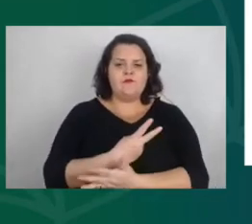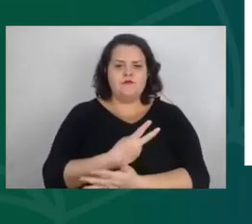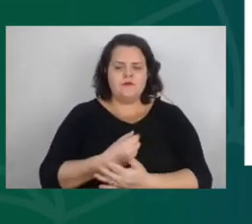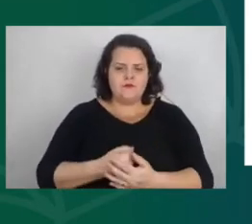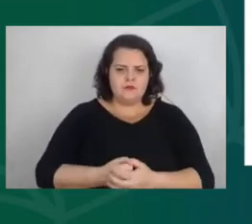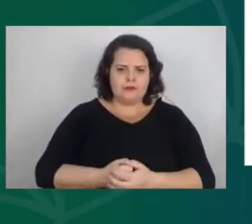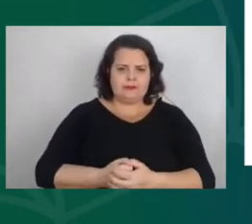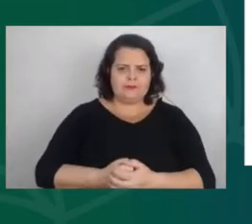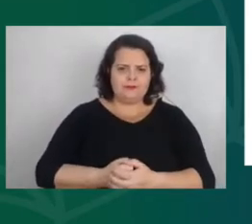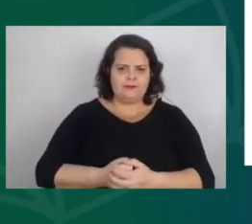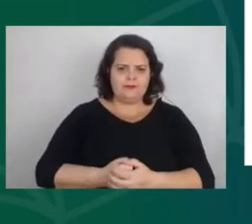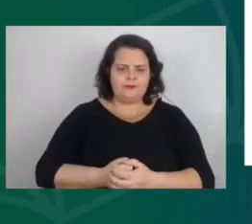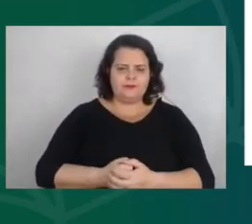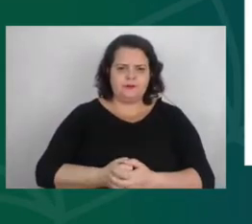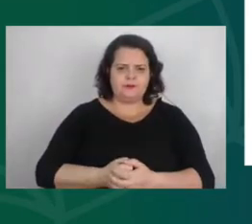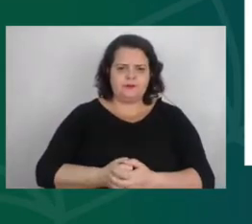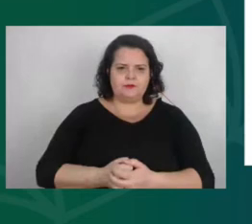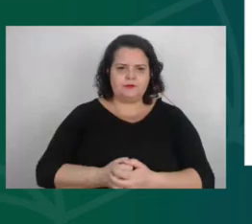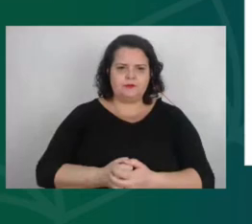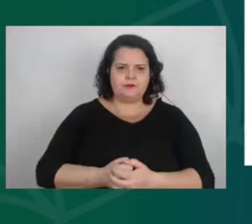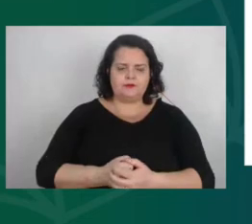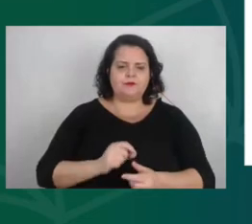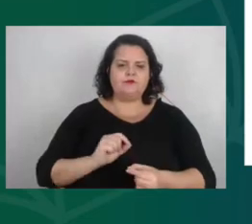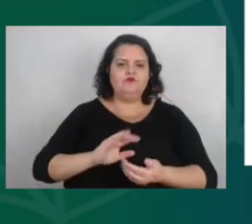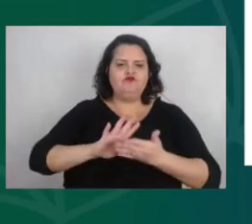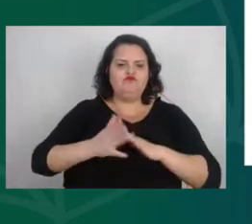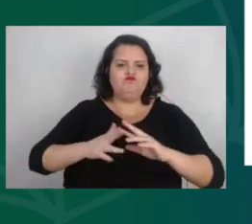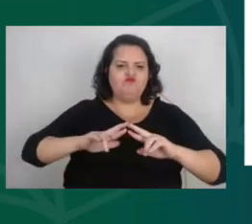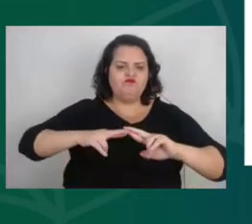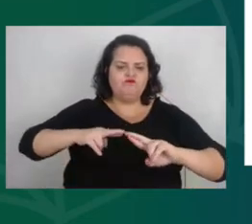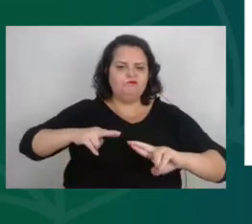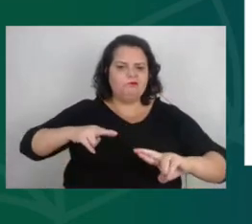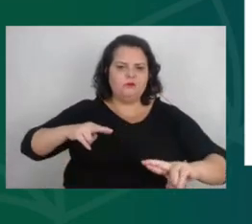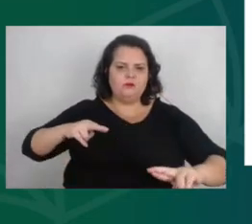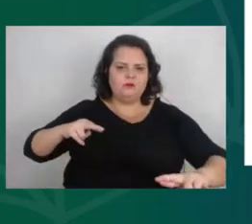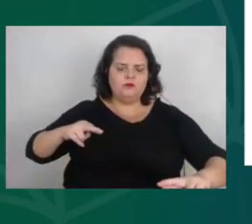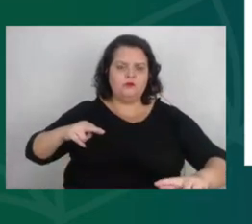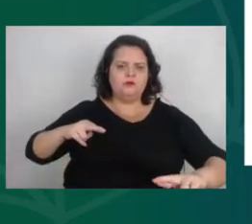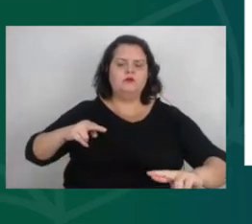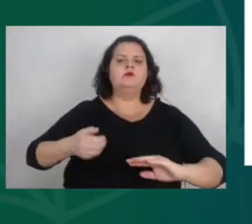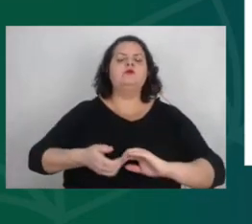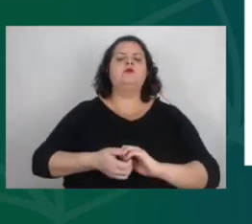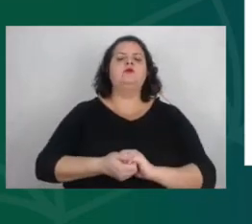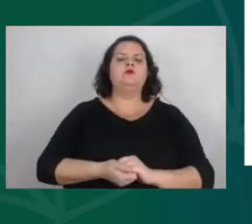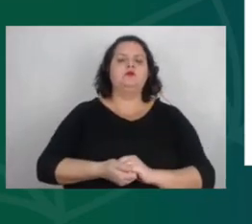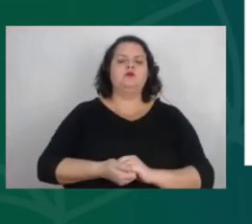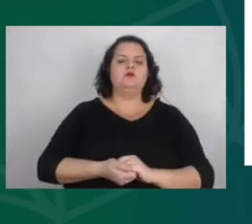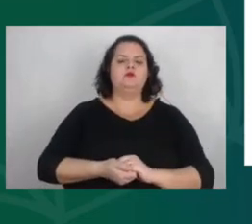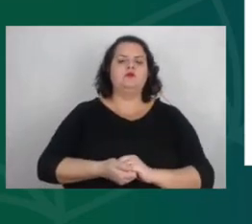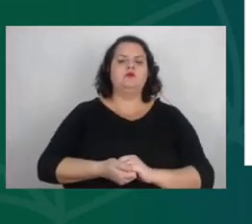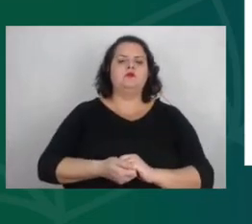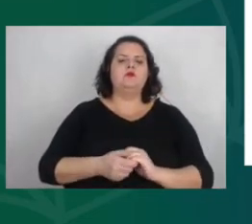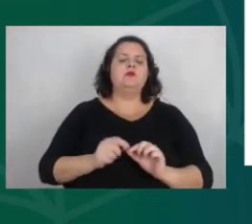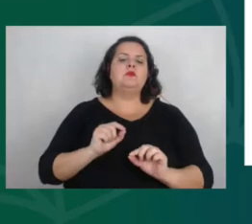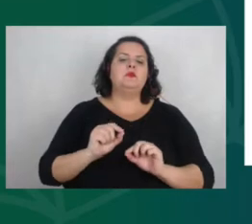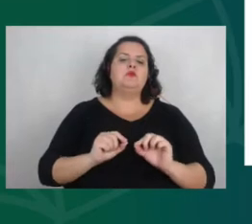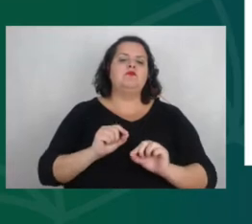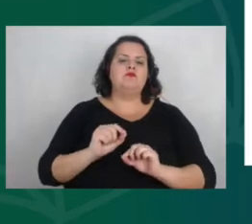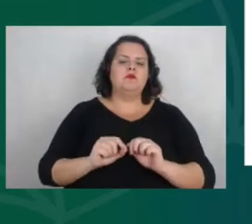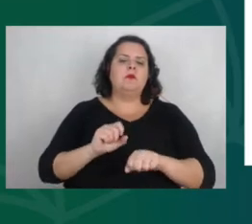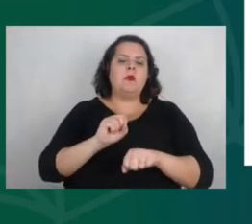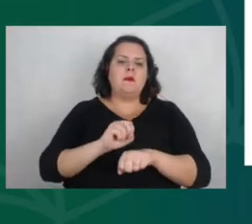alterações. Já foi citado em estudos anteriores, que é no DNA de bactérias,